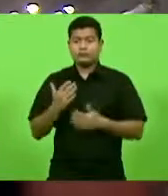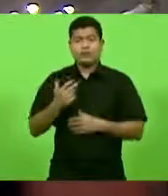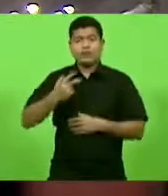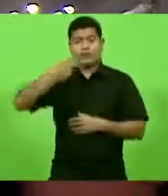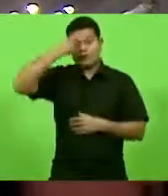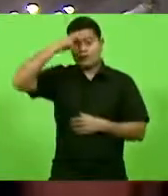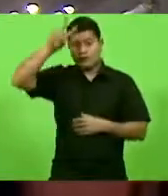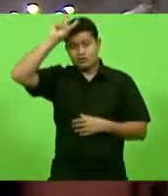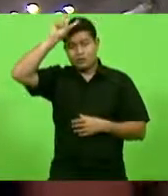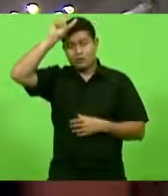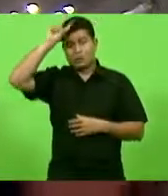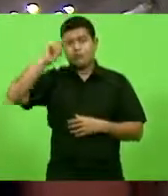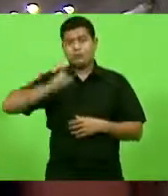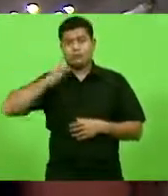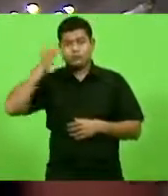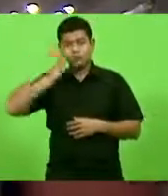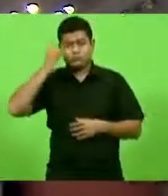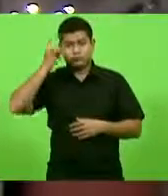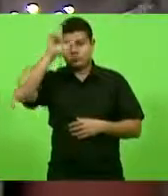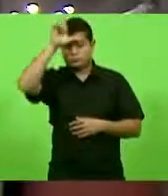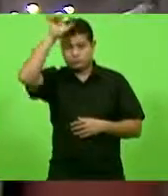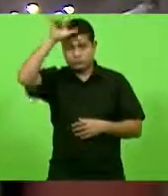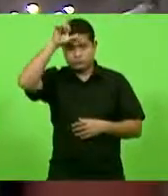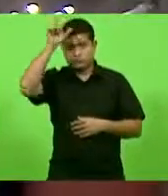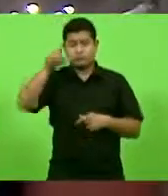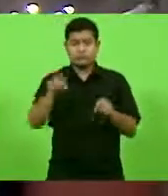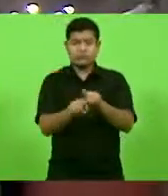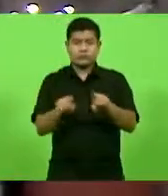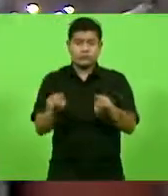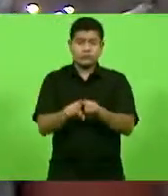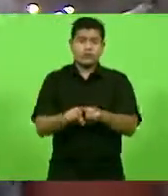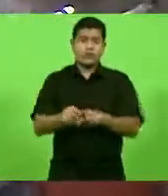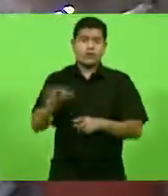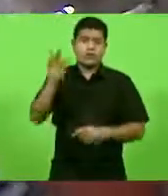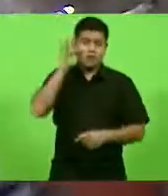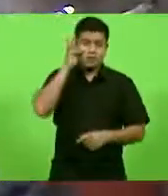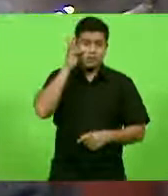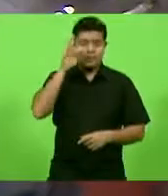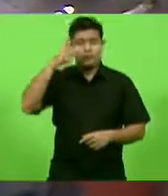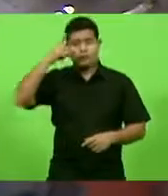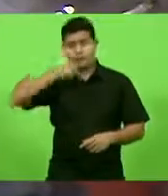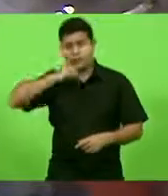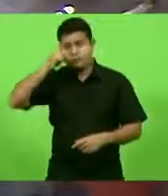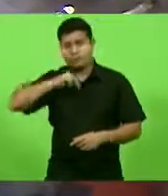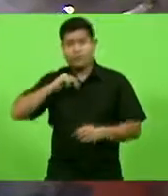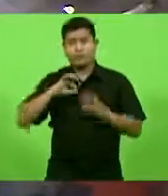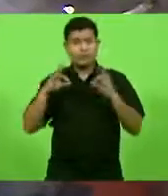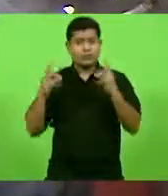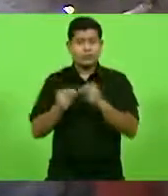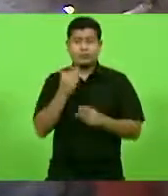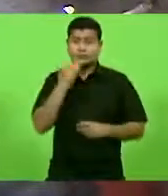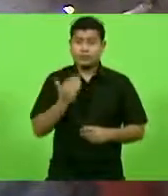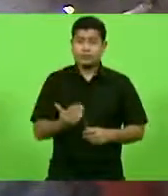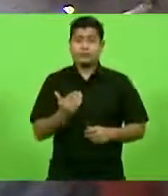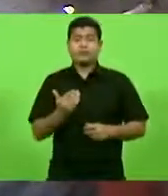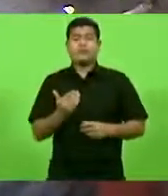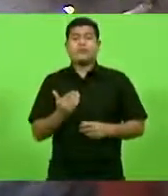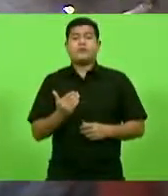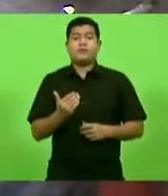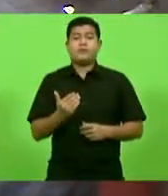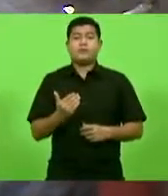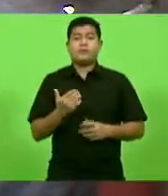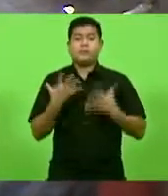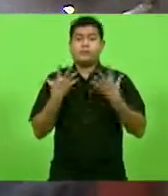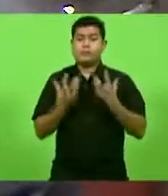Preso, deputado Sargento Lima, deputado Fernando Crane, deputado Kennedy Nunes, que todos solicitaram que fosse acatada